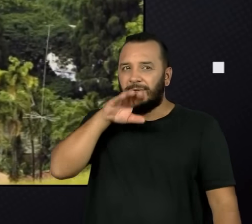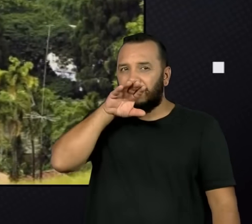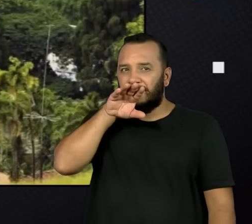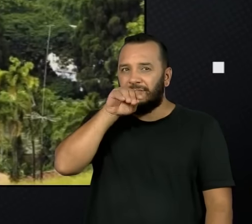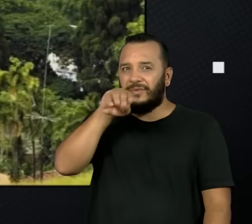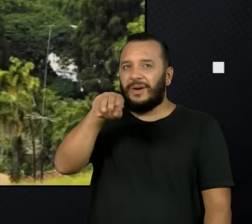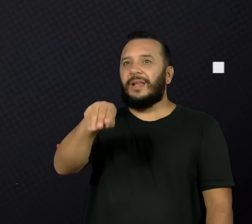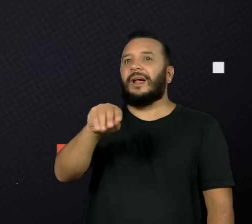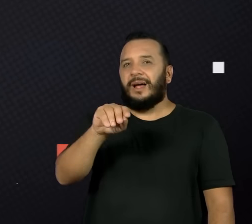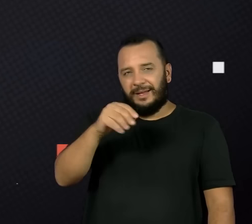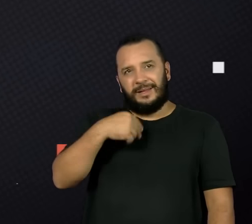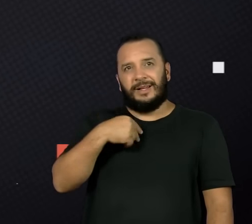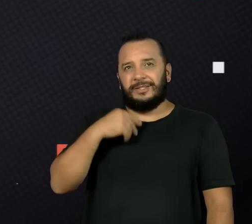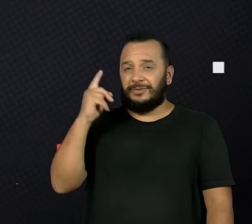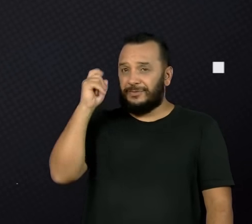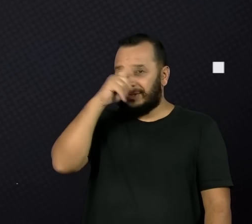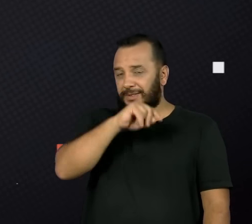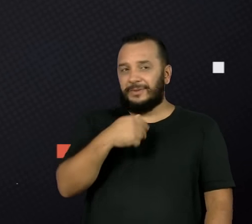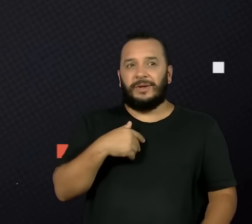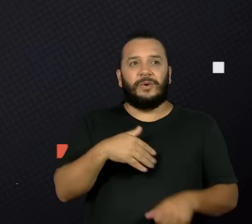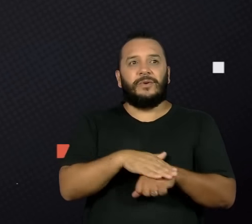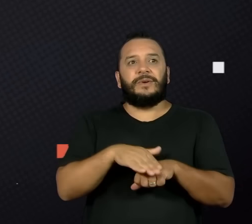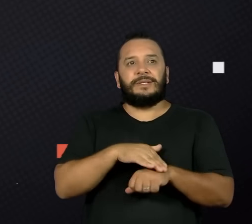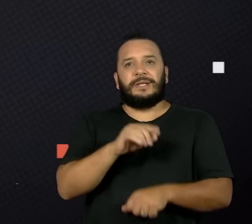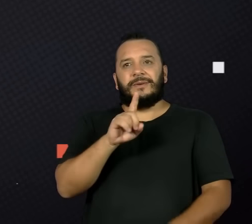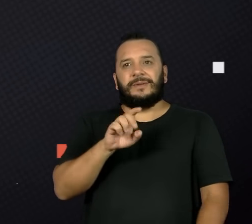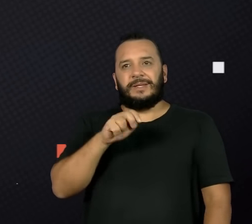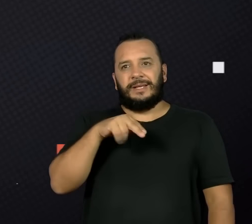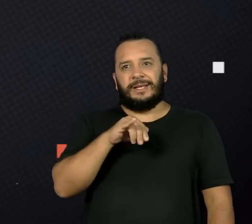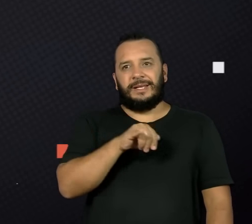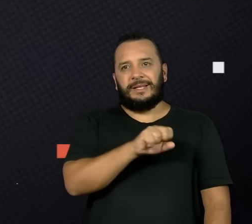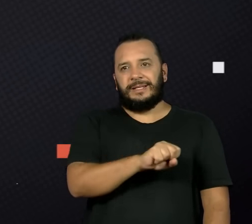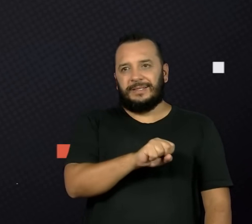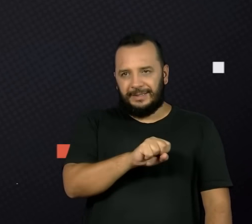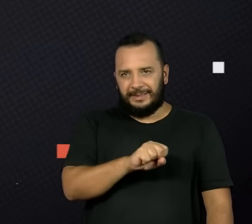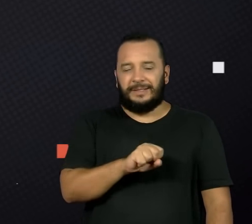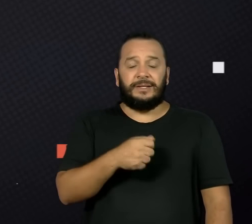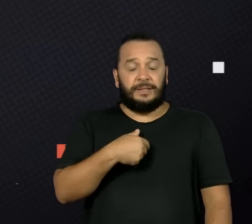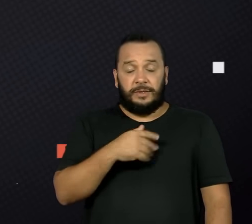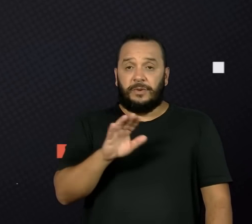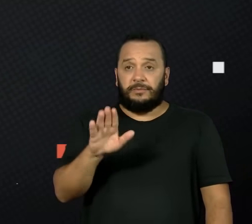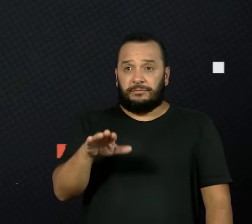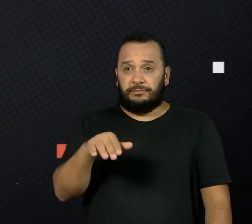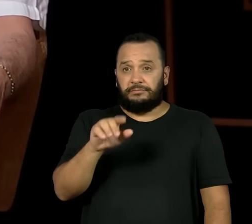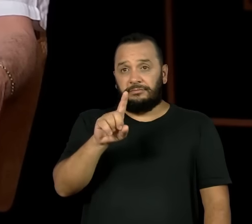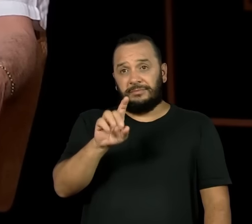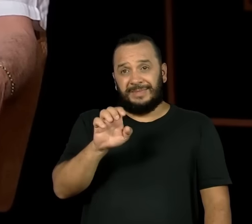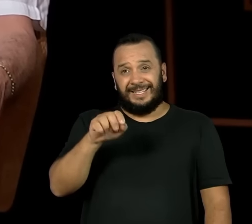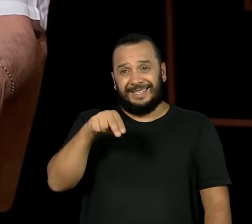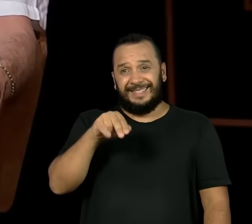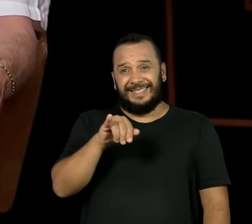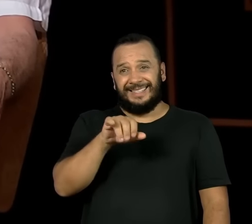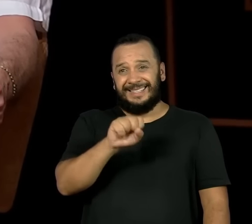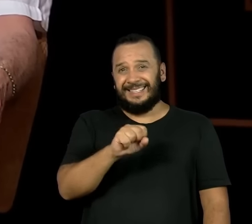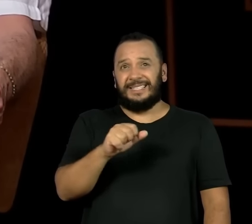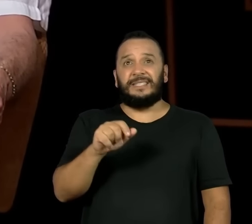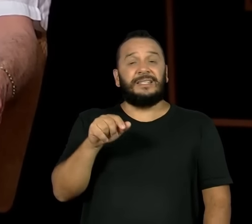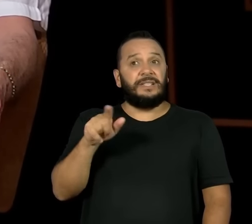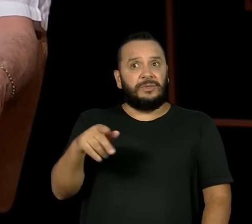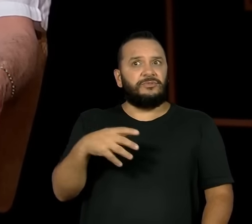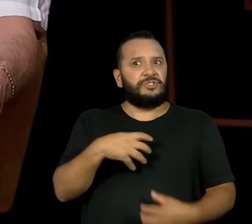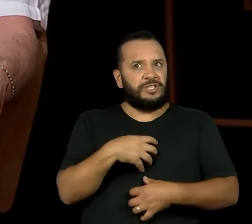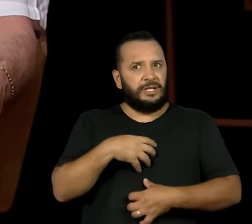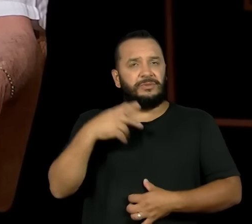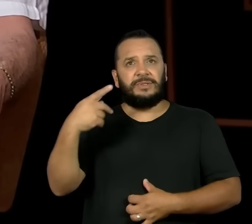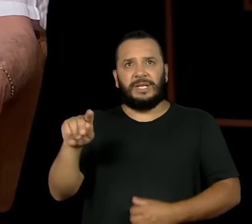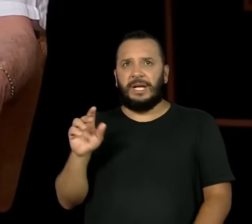chegar naquilo e eu conversei com o Denis eu falei Denis eh pô eu vou ter que chegar nesse jeito